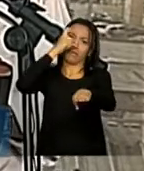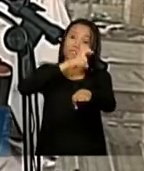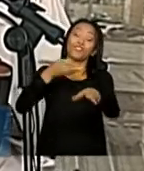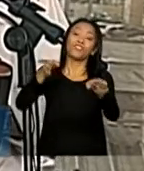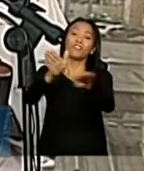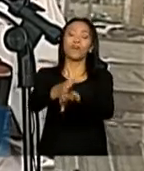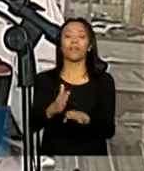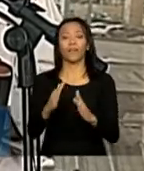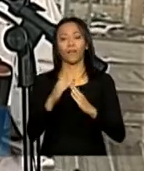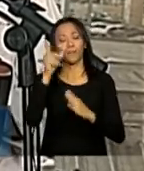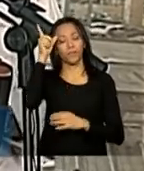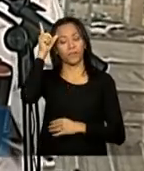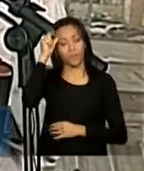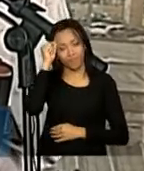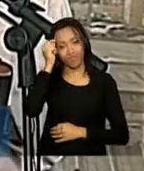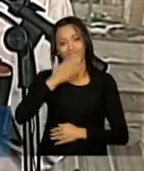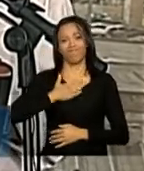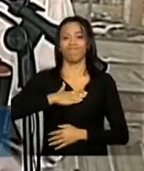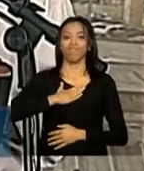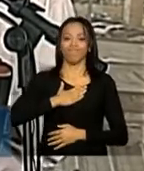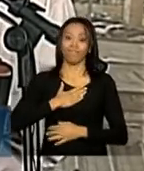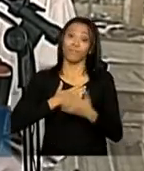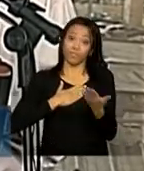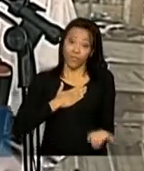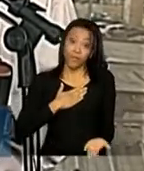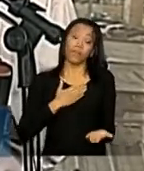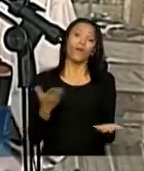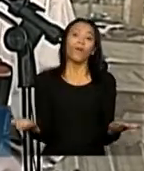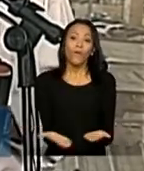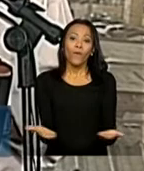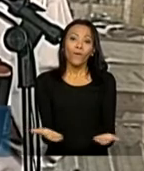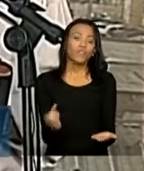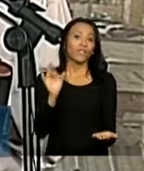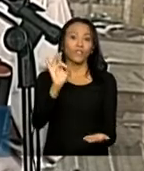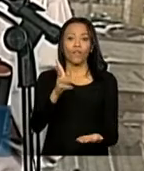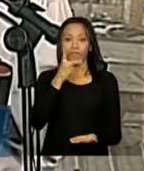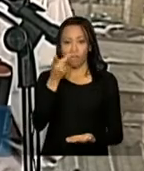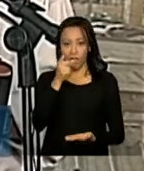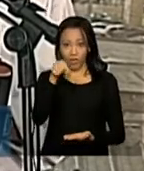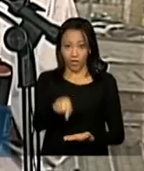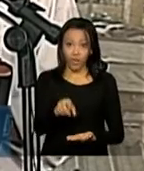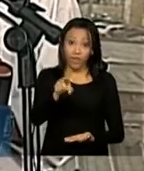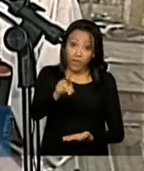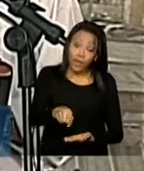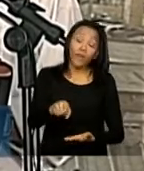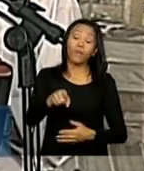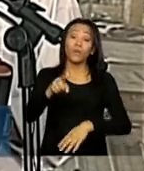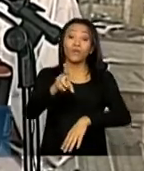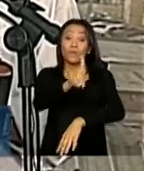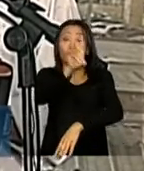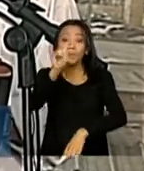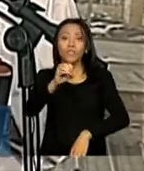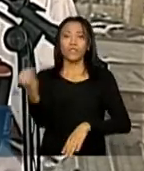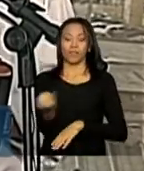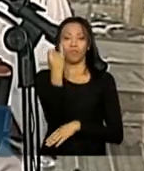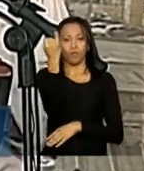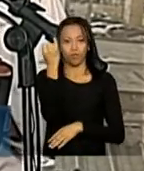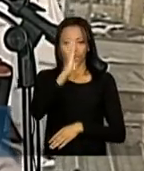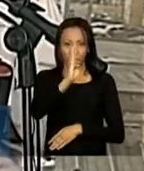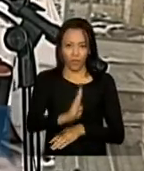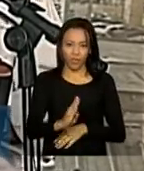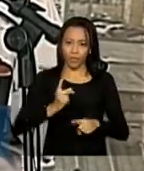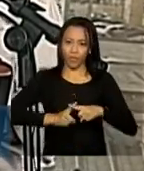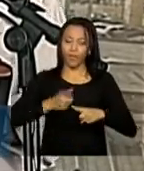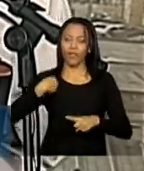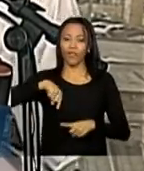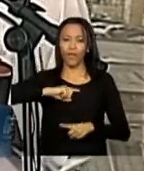casa com maior tranquilidade. Esse momento também eu queria só registrar que é um momento importante para o Brasil, porque a gente